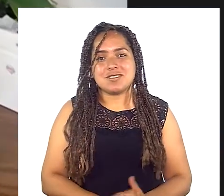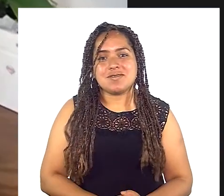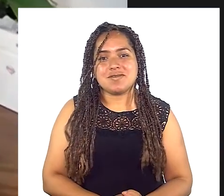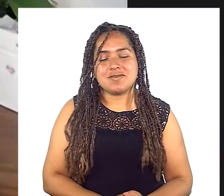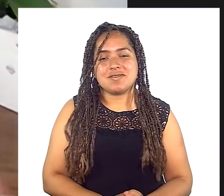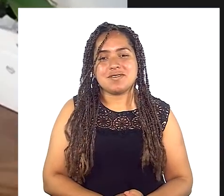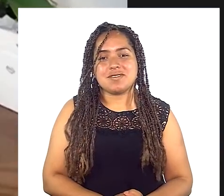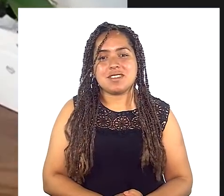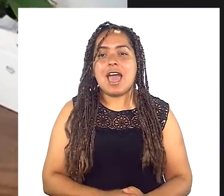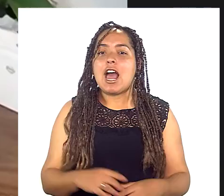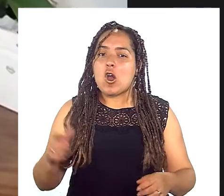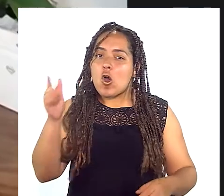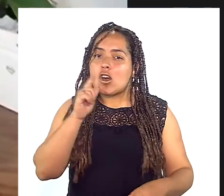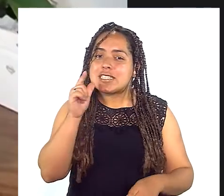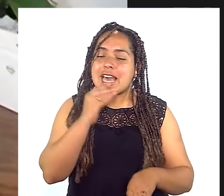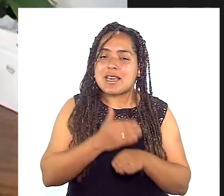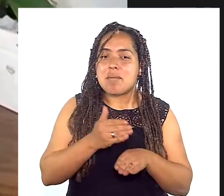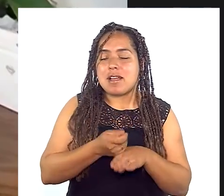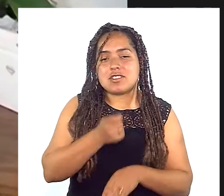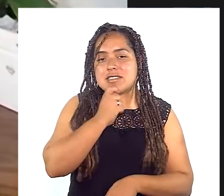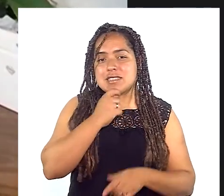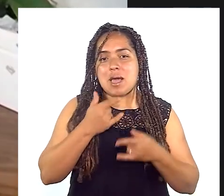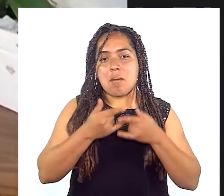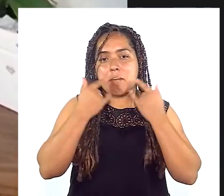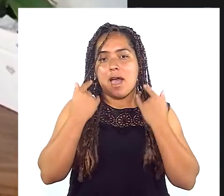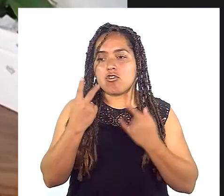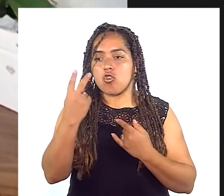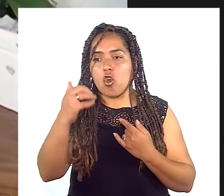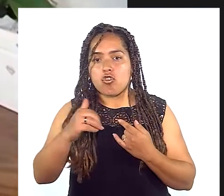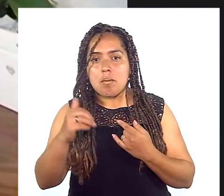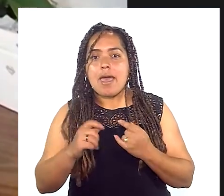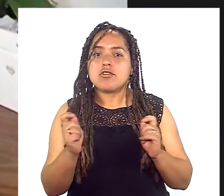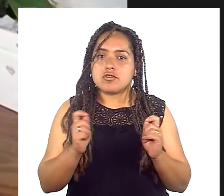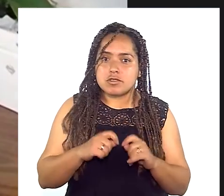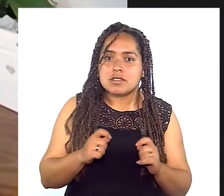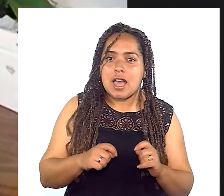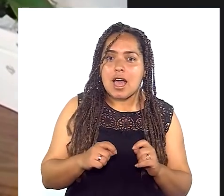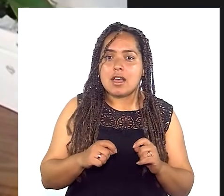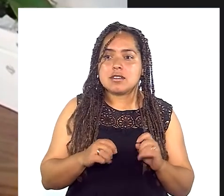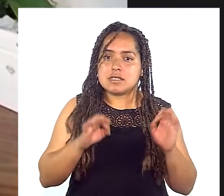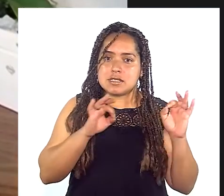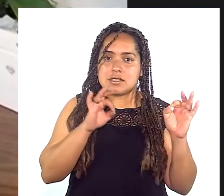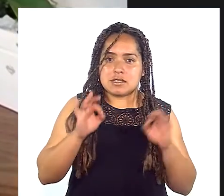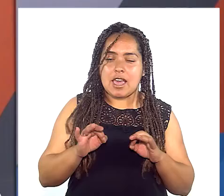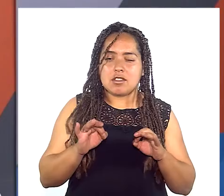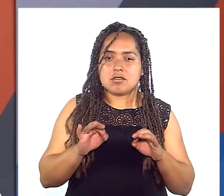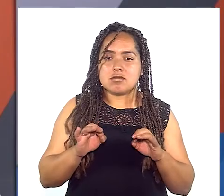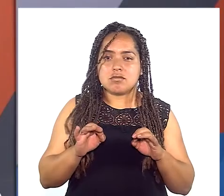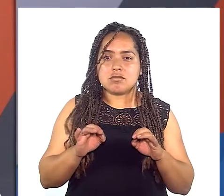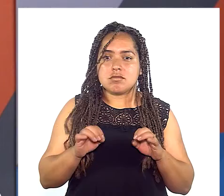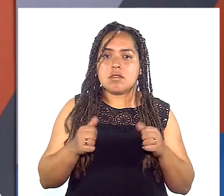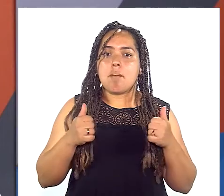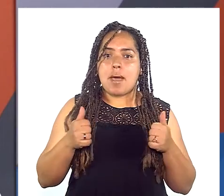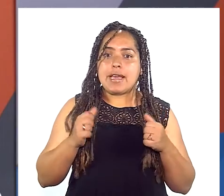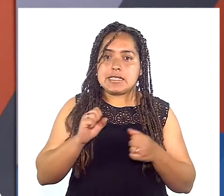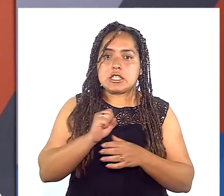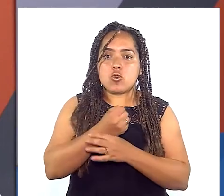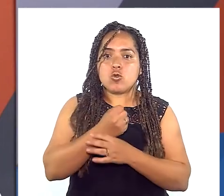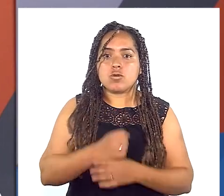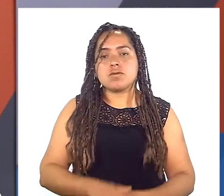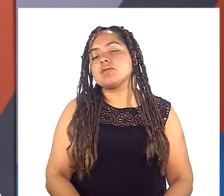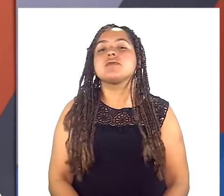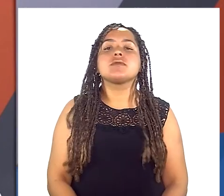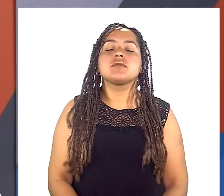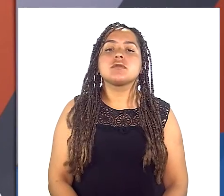uma distância, atividades físicas individuais, elas podem praticar sem a máscara, sim. Com 2 metros, a senhora acha que seria